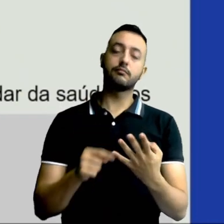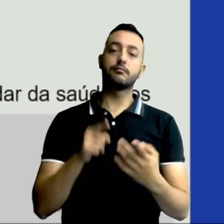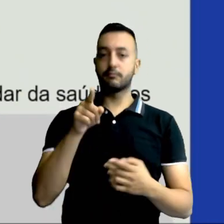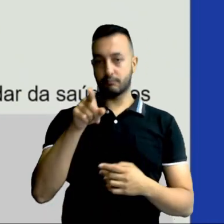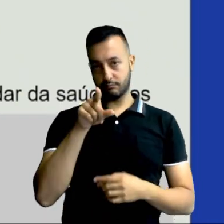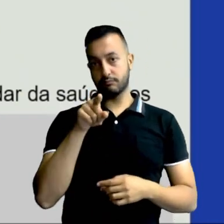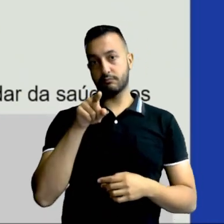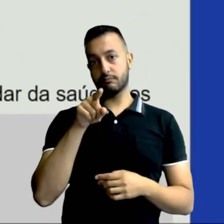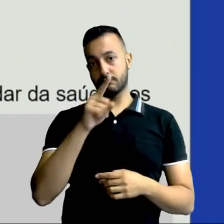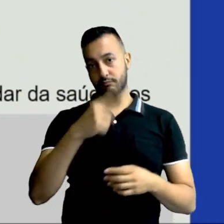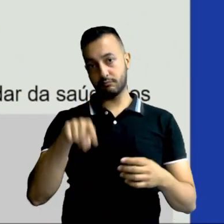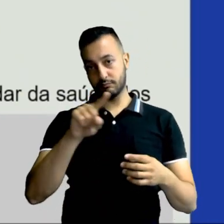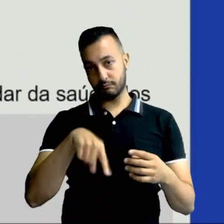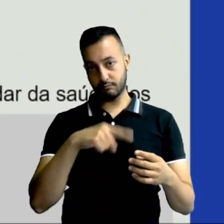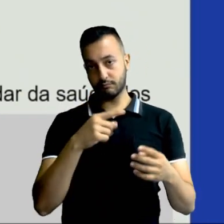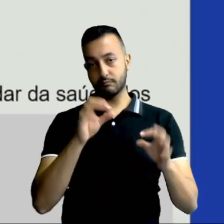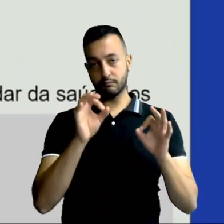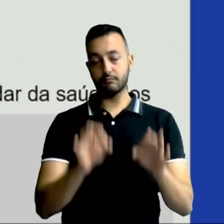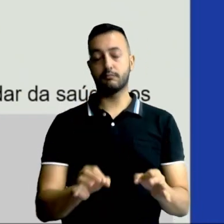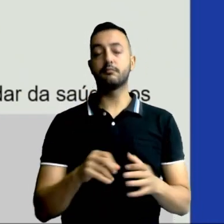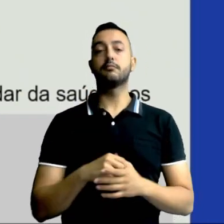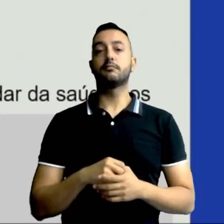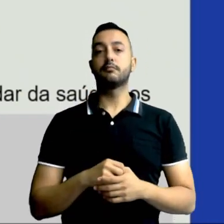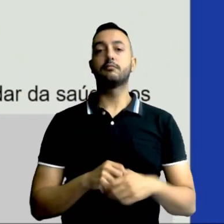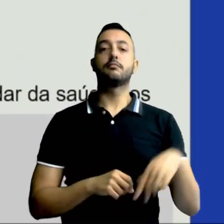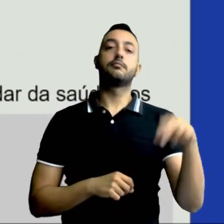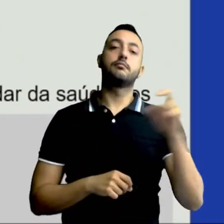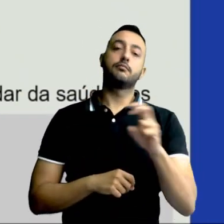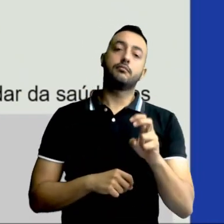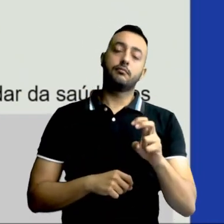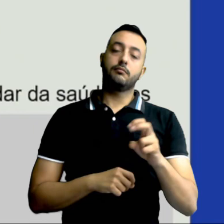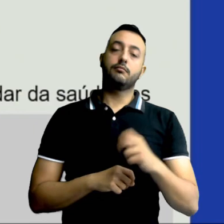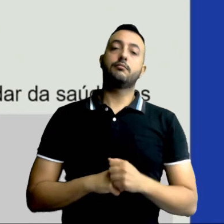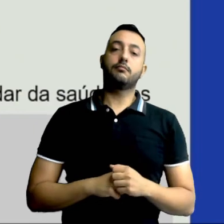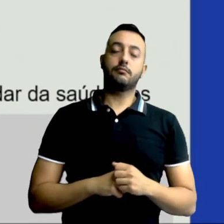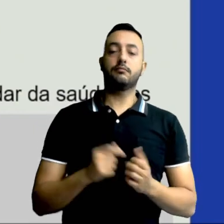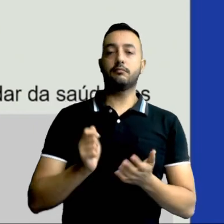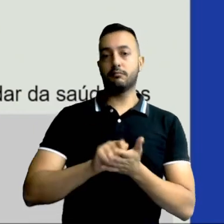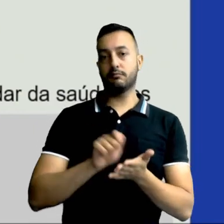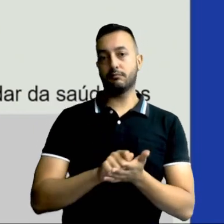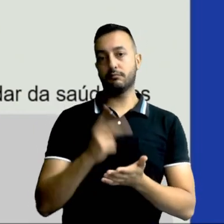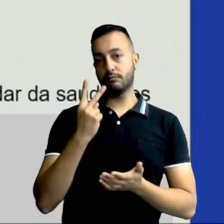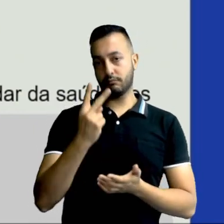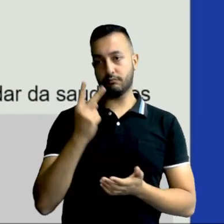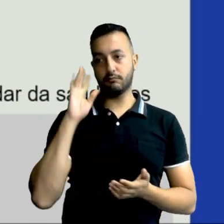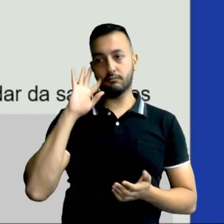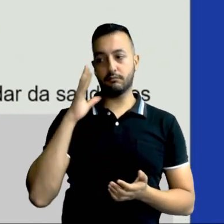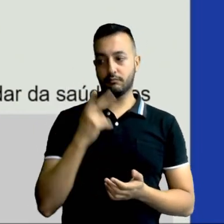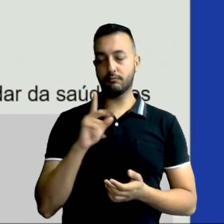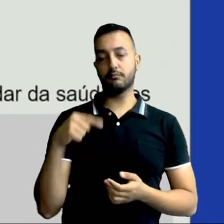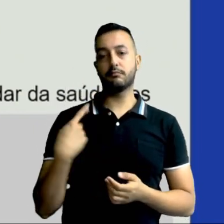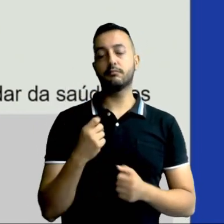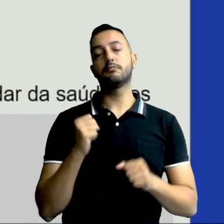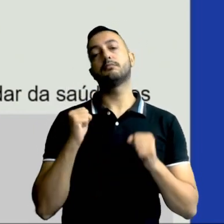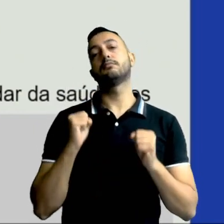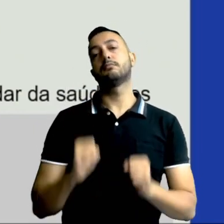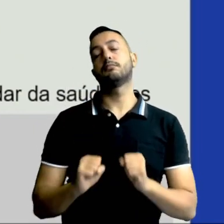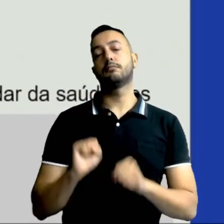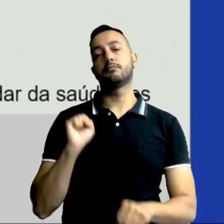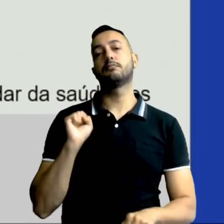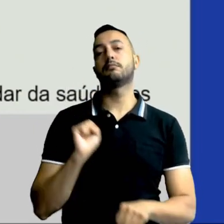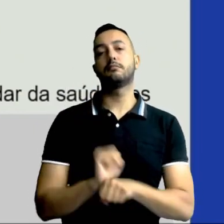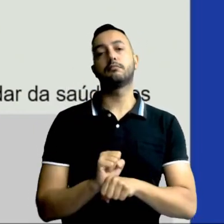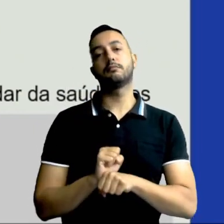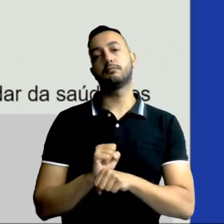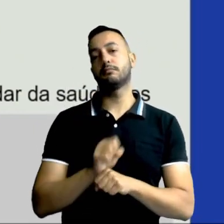cidade e você deverá marcar a correta e na 5ª questão descreva duas soluções para que possamos frear